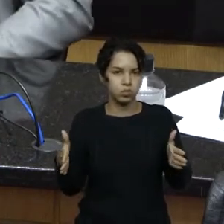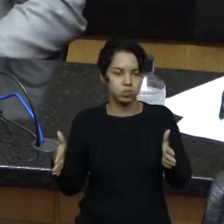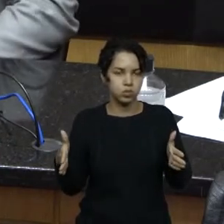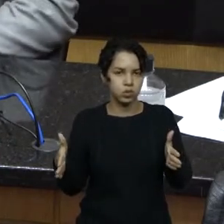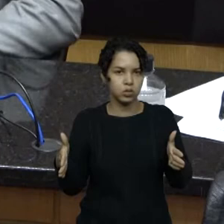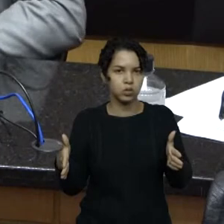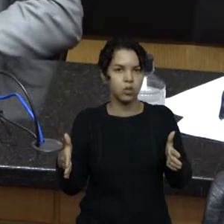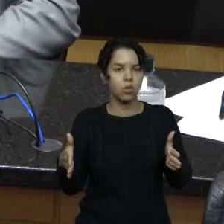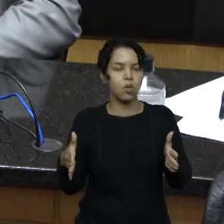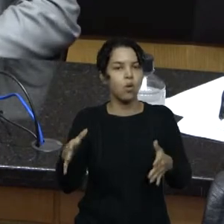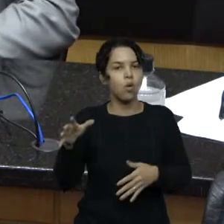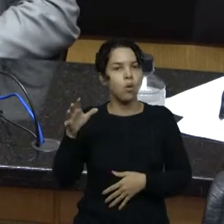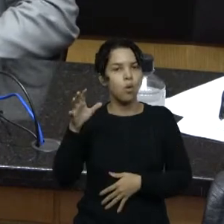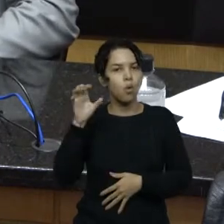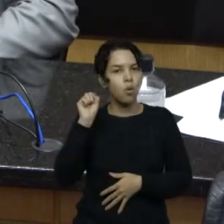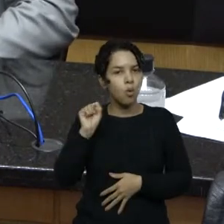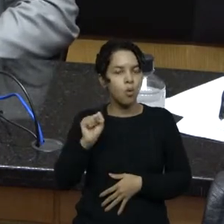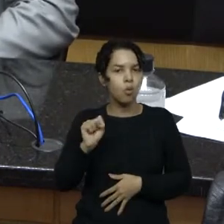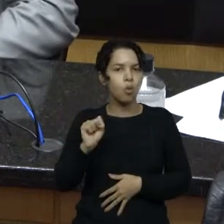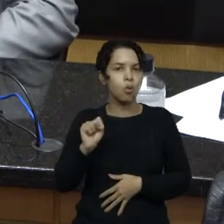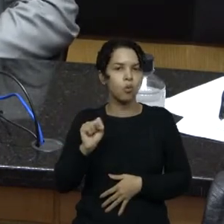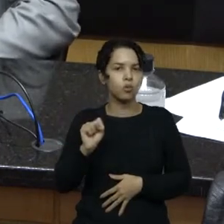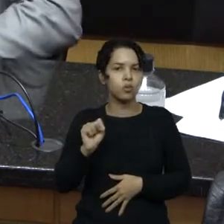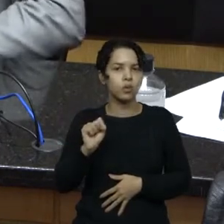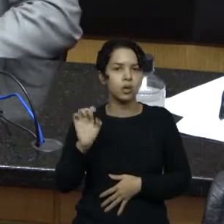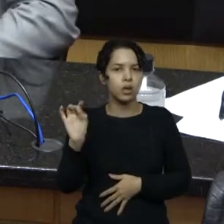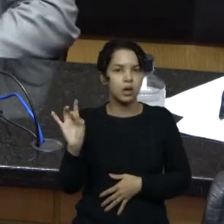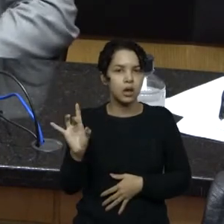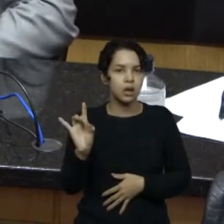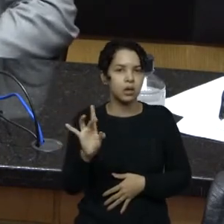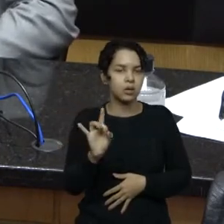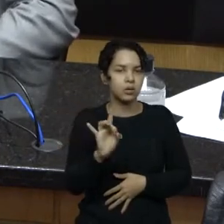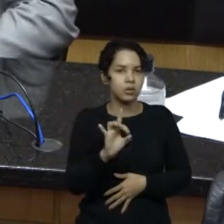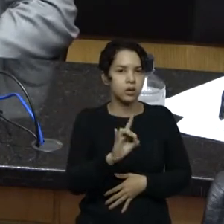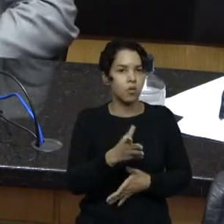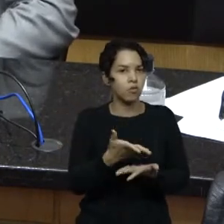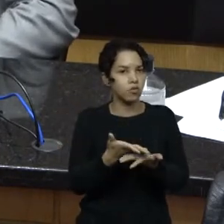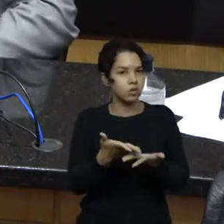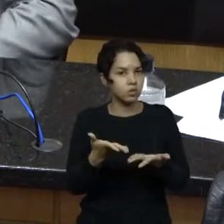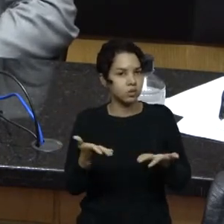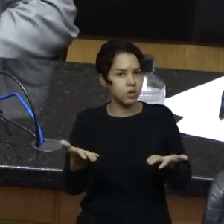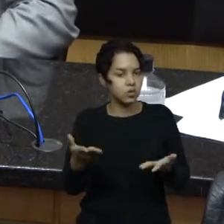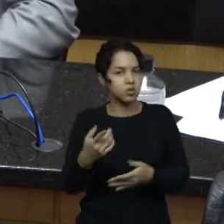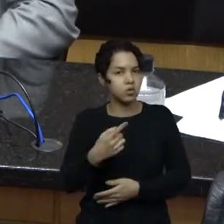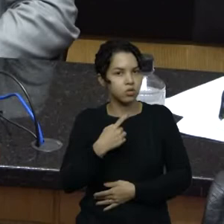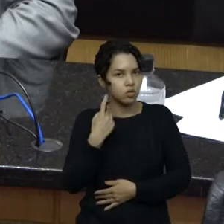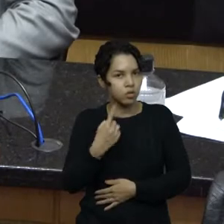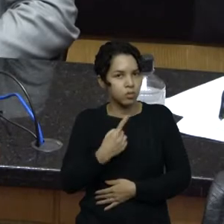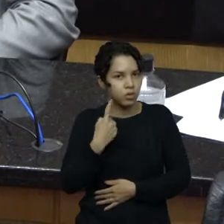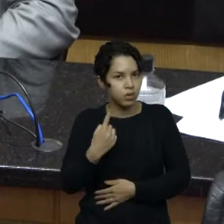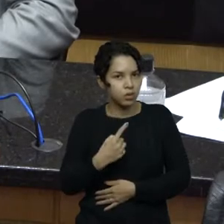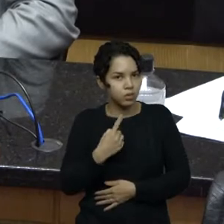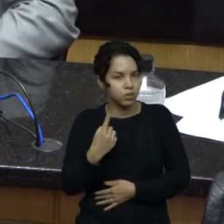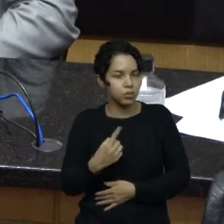e ouvindo a cada um dos Senhores deputados senhoras deputadas